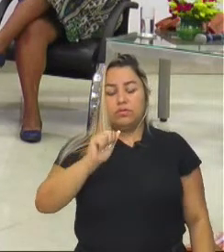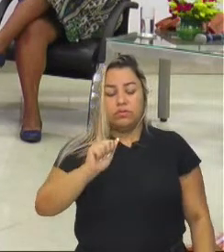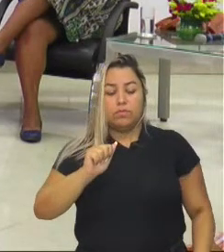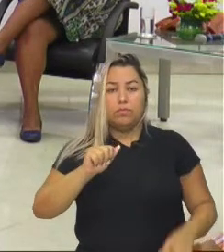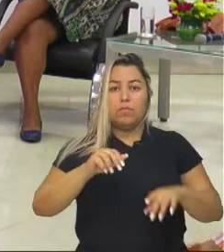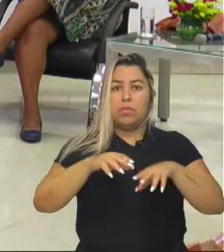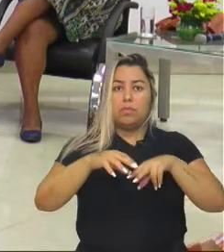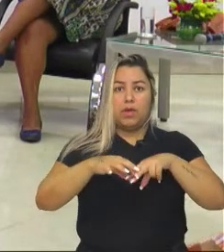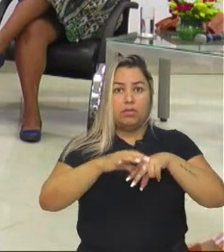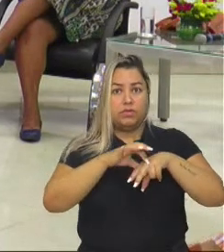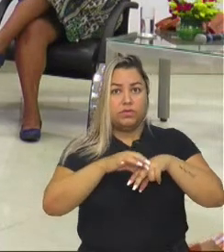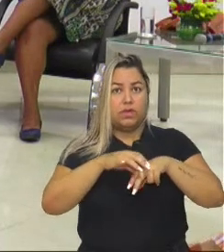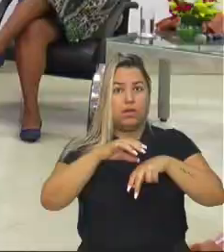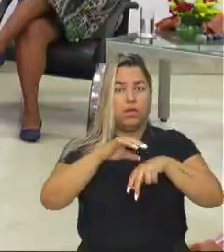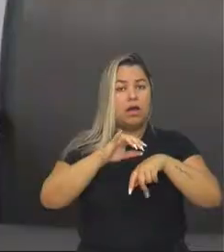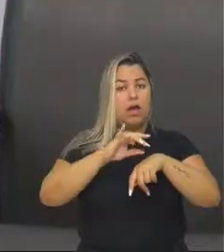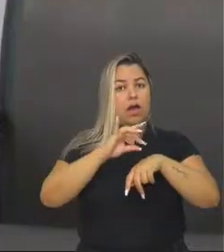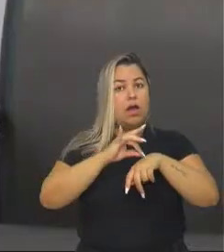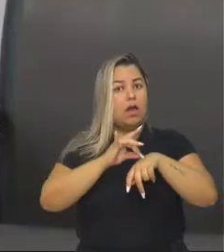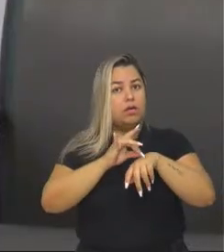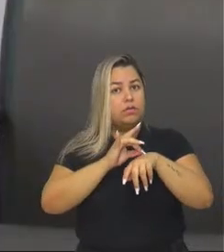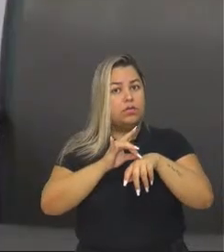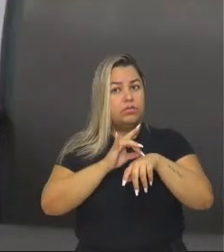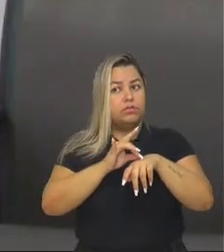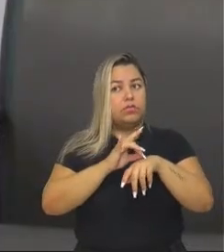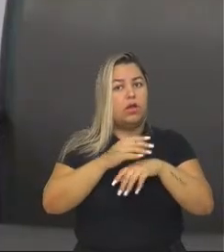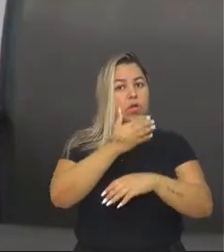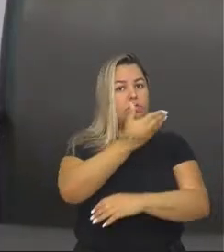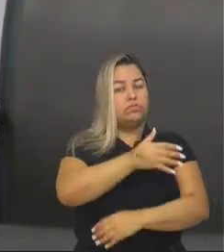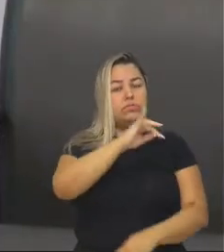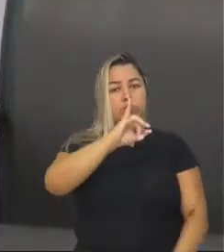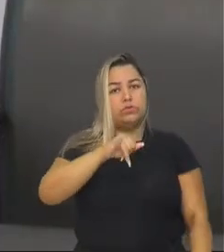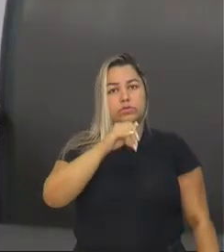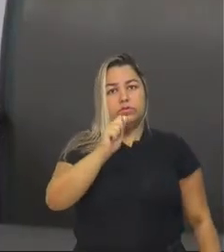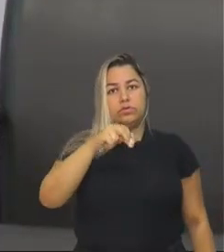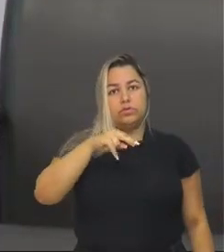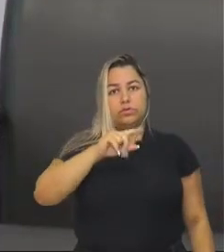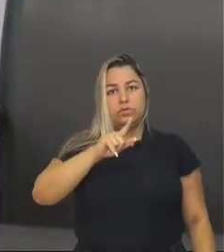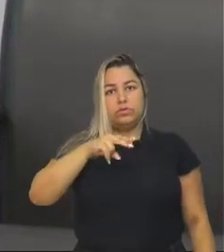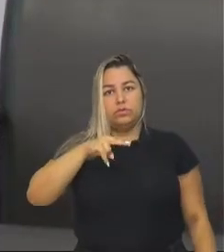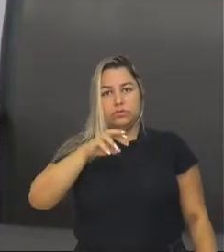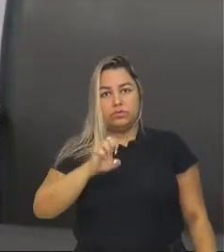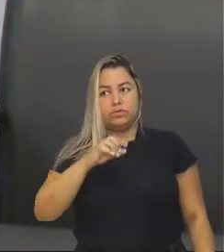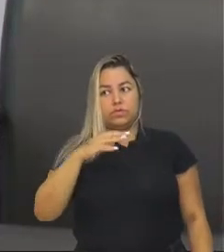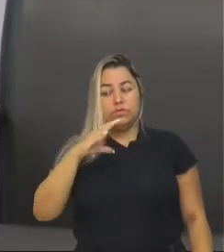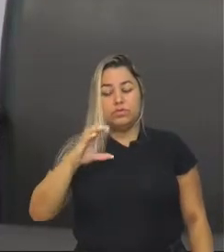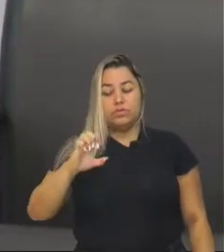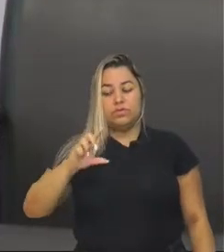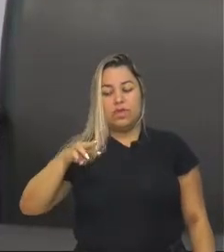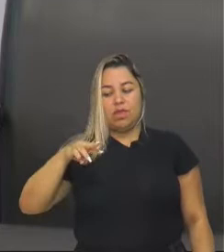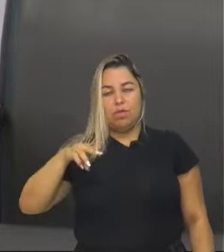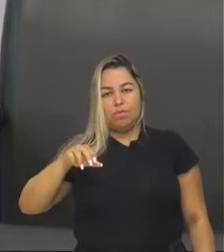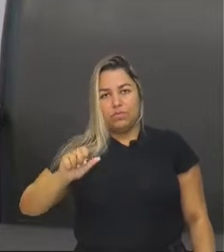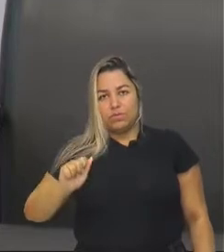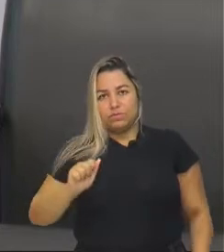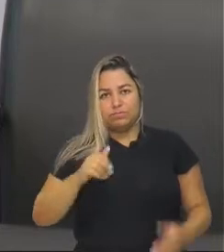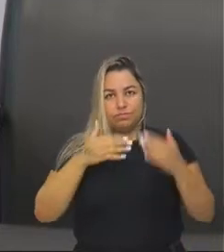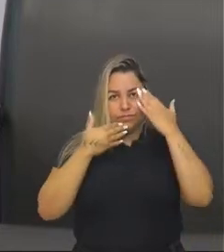preta, e estou ao lado de Jaqueline e de Céu. Obrigada.